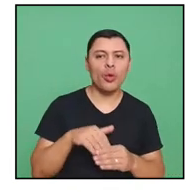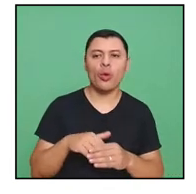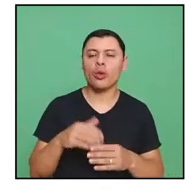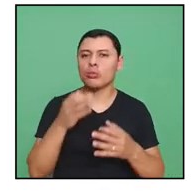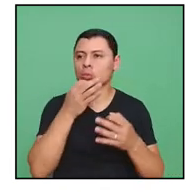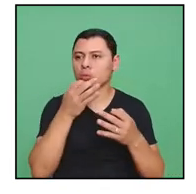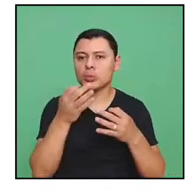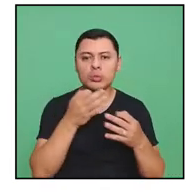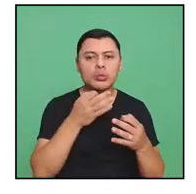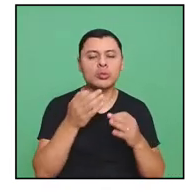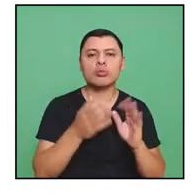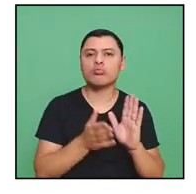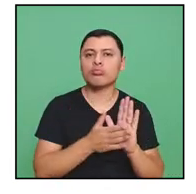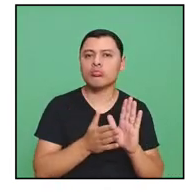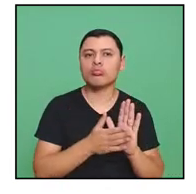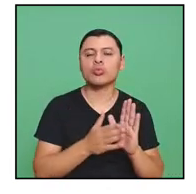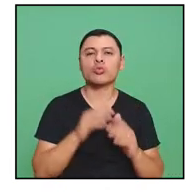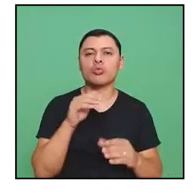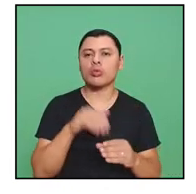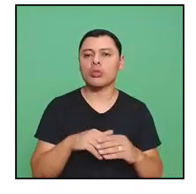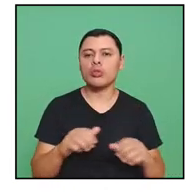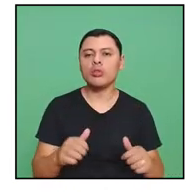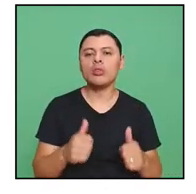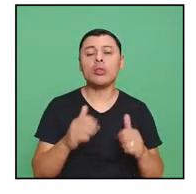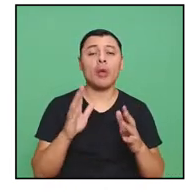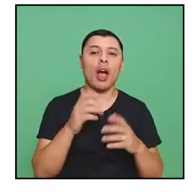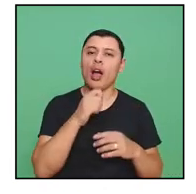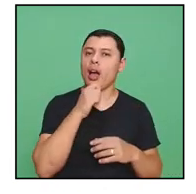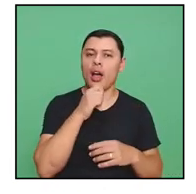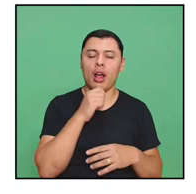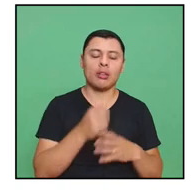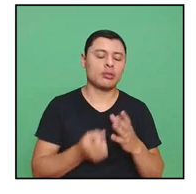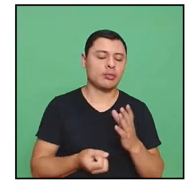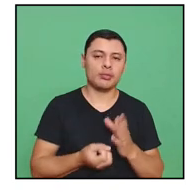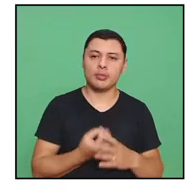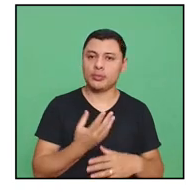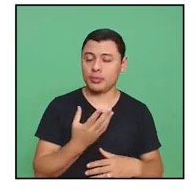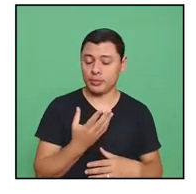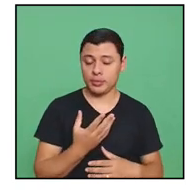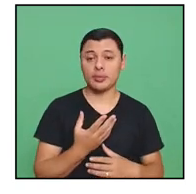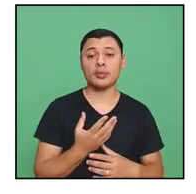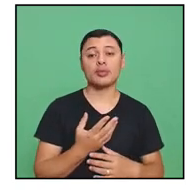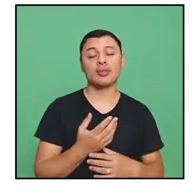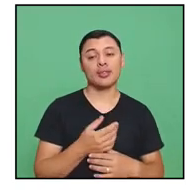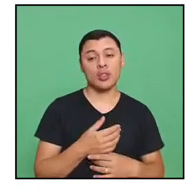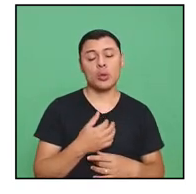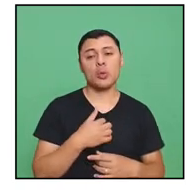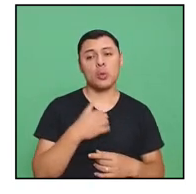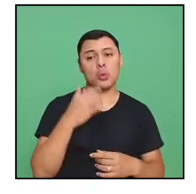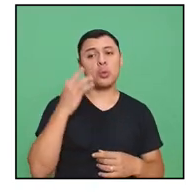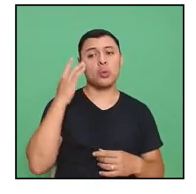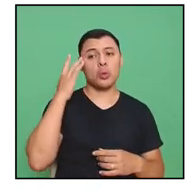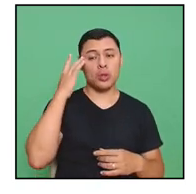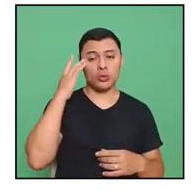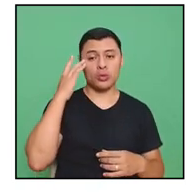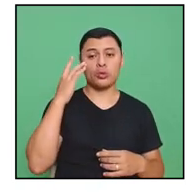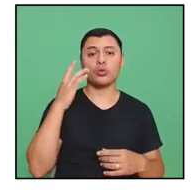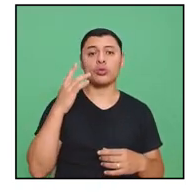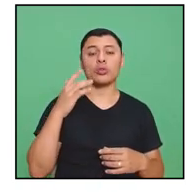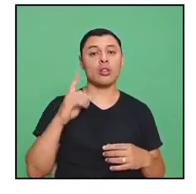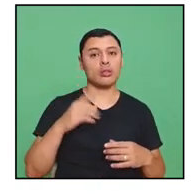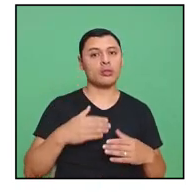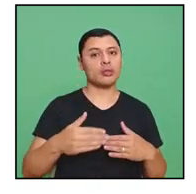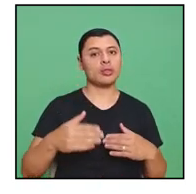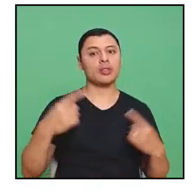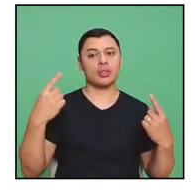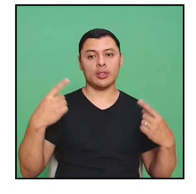as melhorias, né? Mas por enquanto isso não rolou. Então, eu acho que são desafios aí do